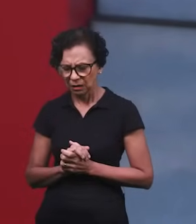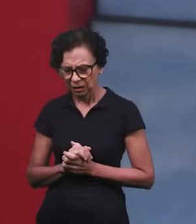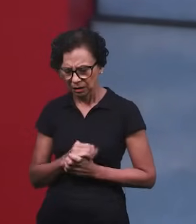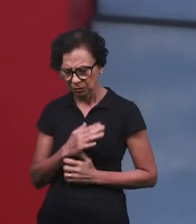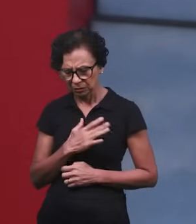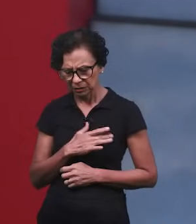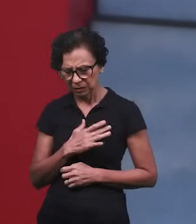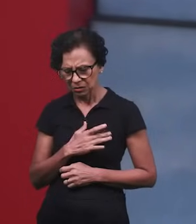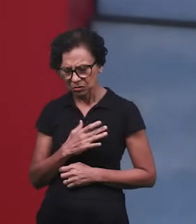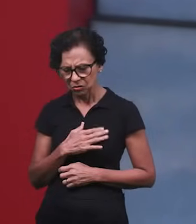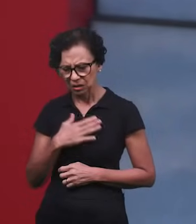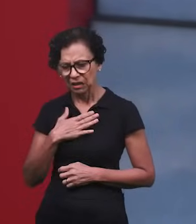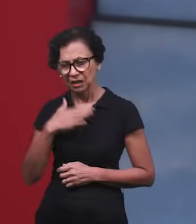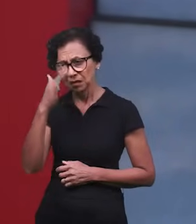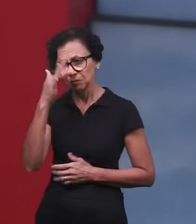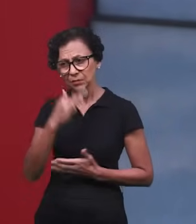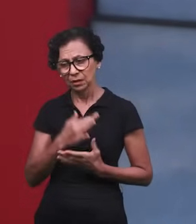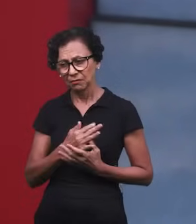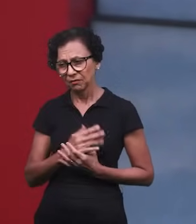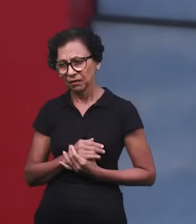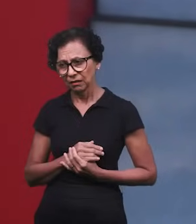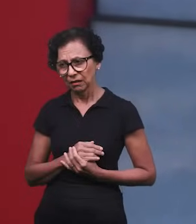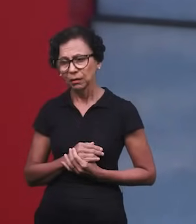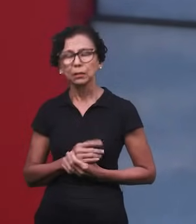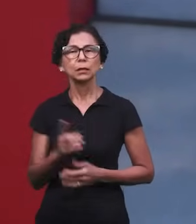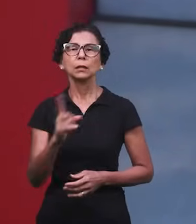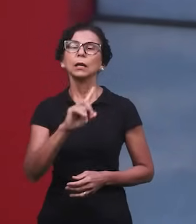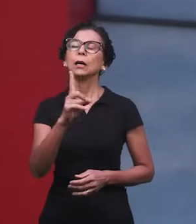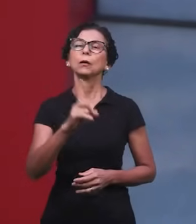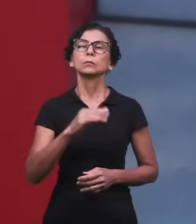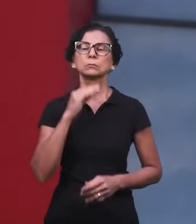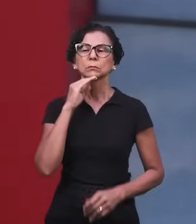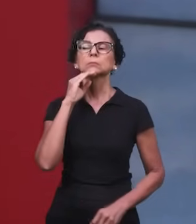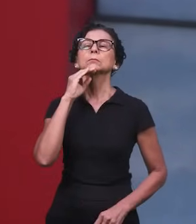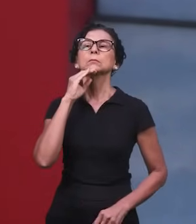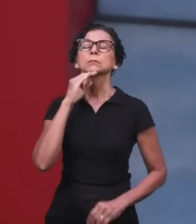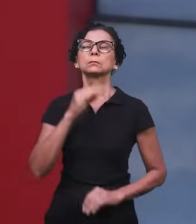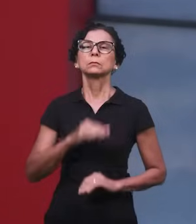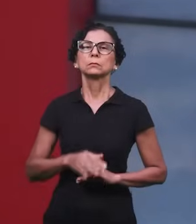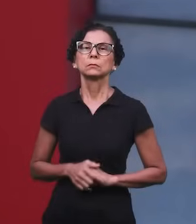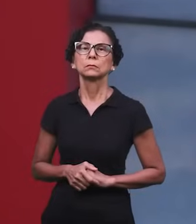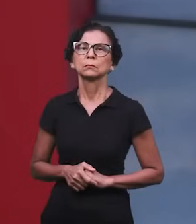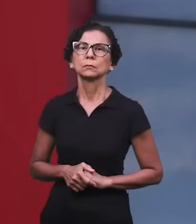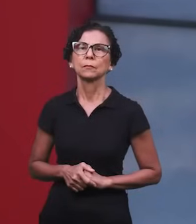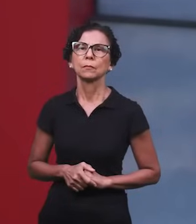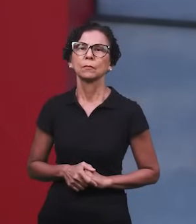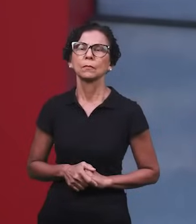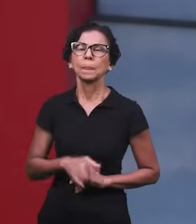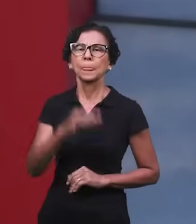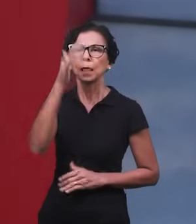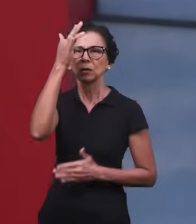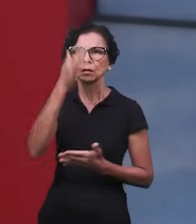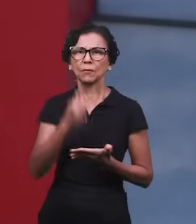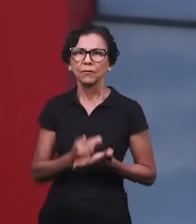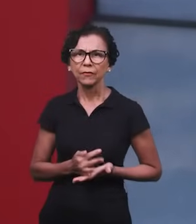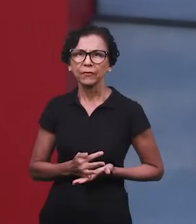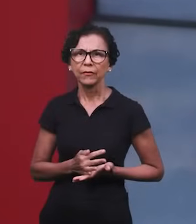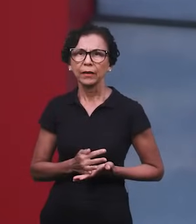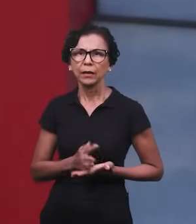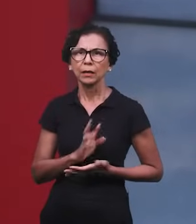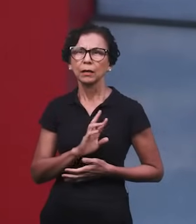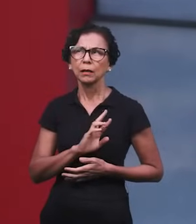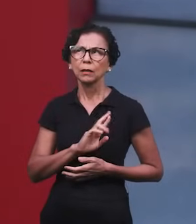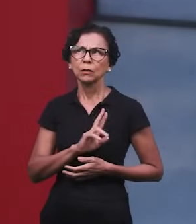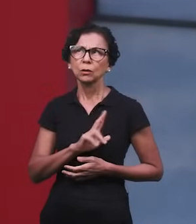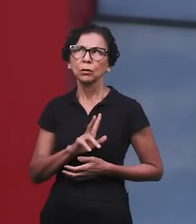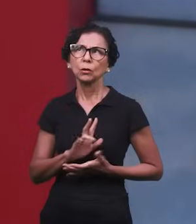nossa fé, ela não é baseada numa explicação racional. Então, se nós formos entrar em algumas discussões acadêmicas, nós